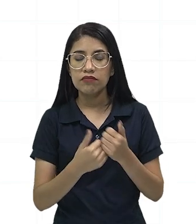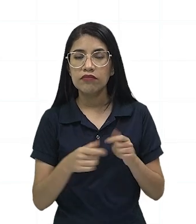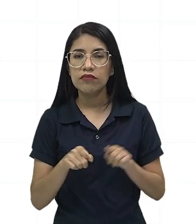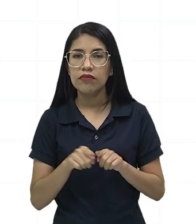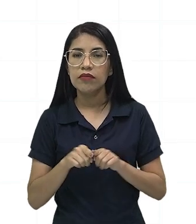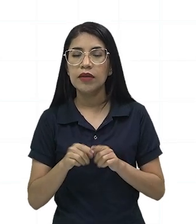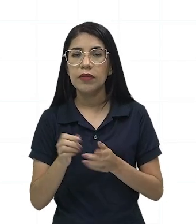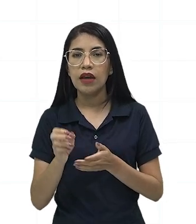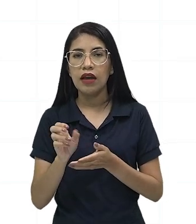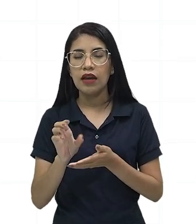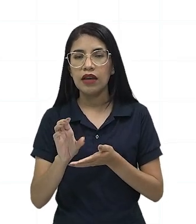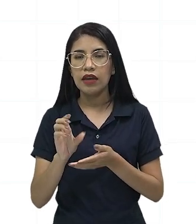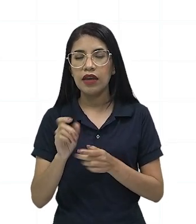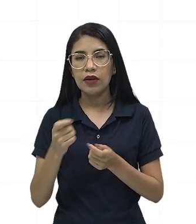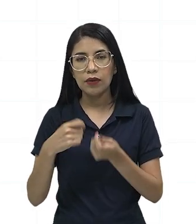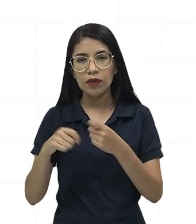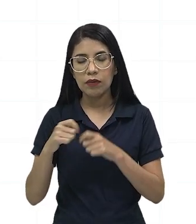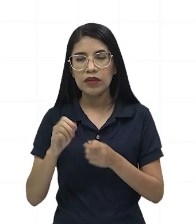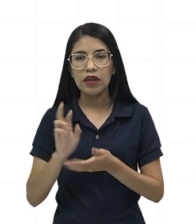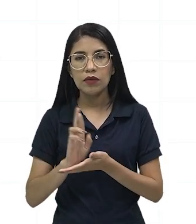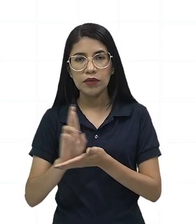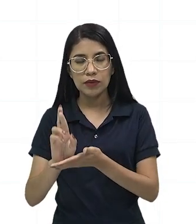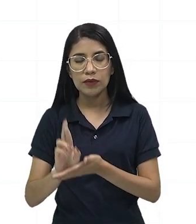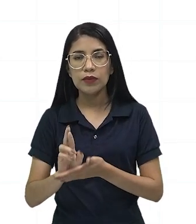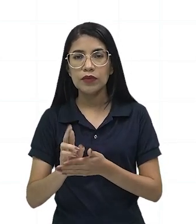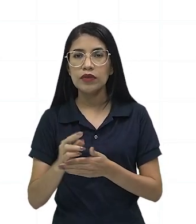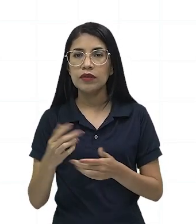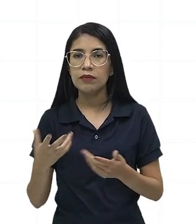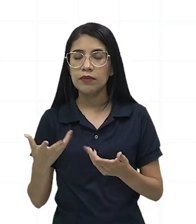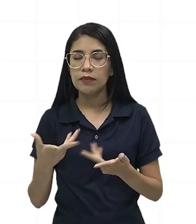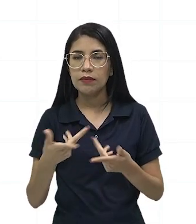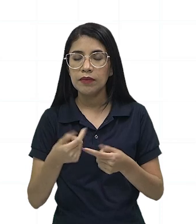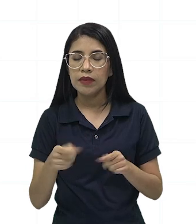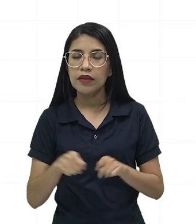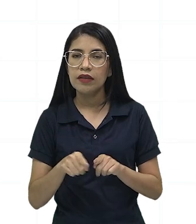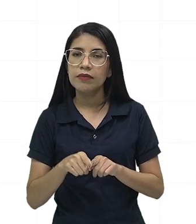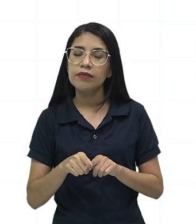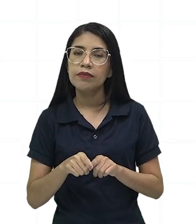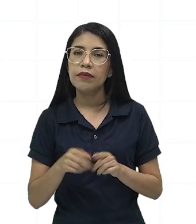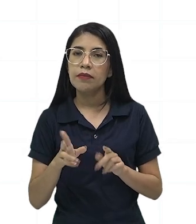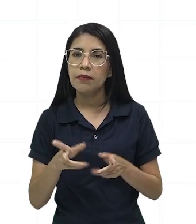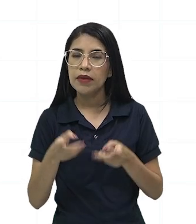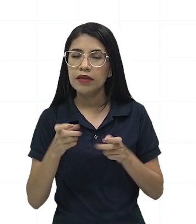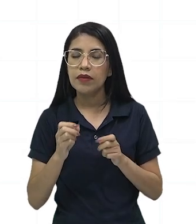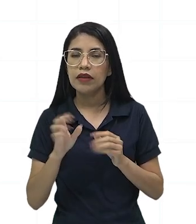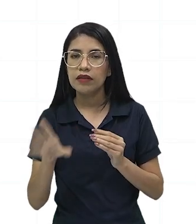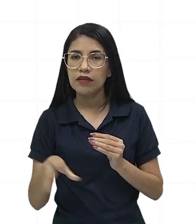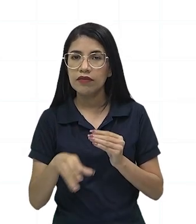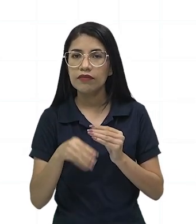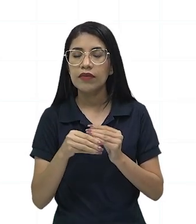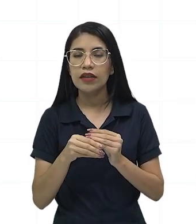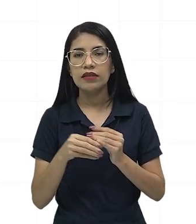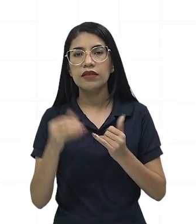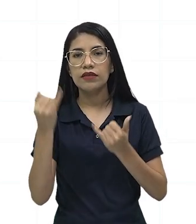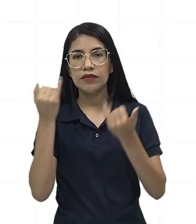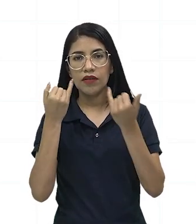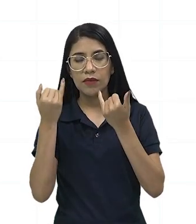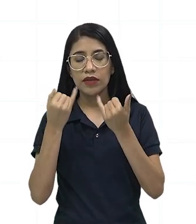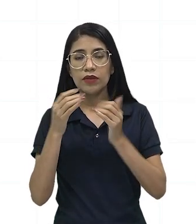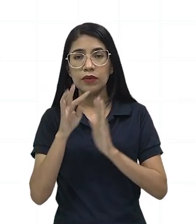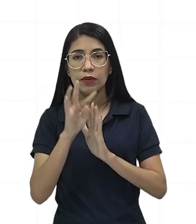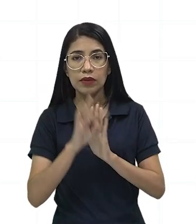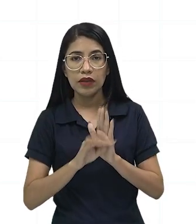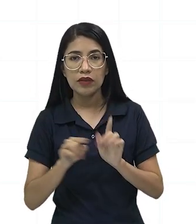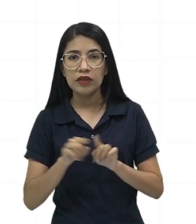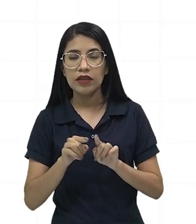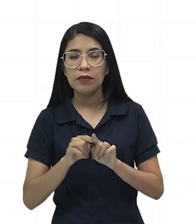desses recursos preciosos. E vejam como há sempre um acréscimo de informação. E o nosso texto também